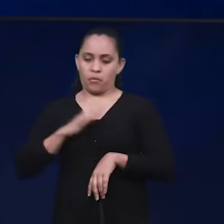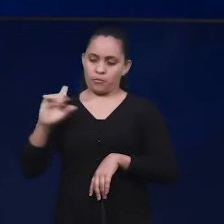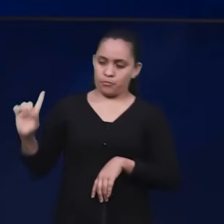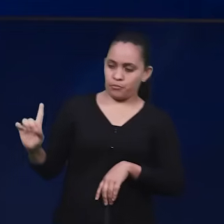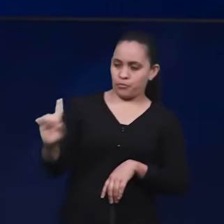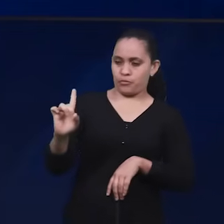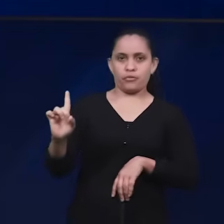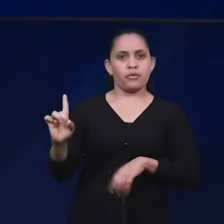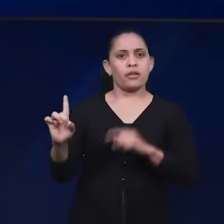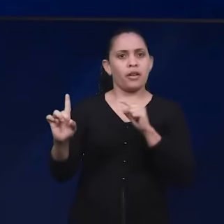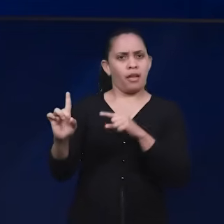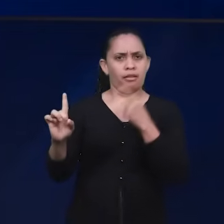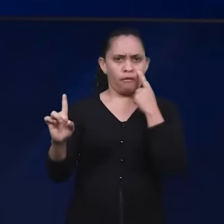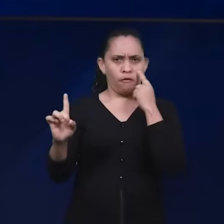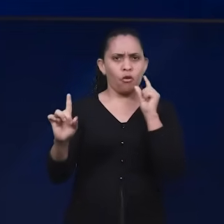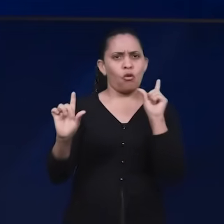galileu.